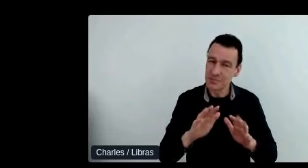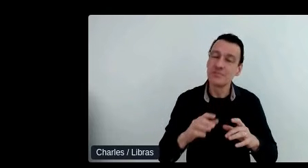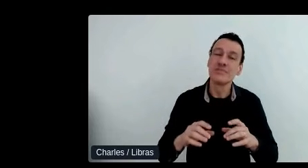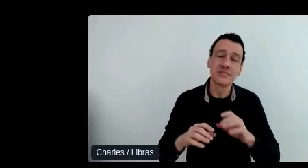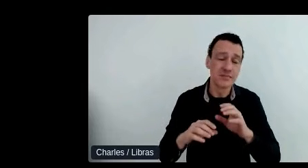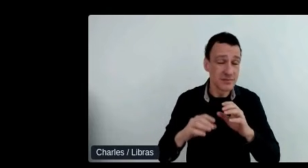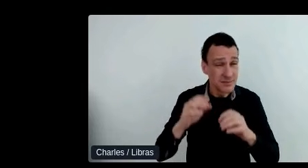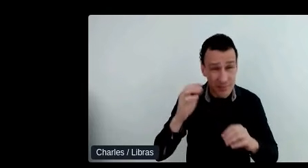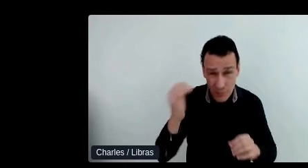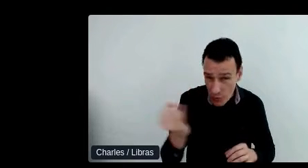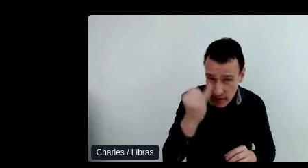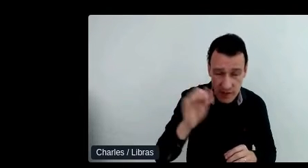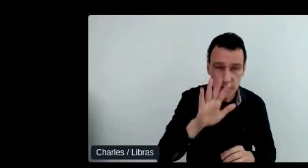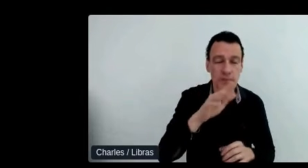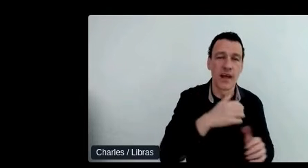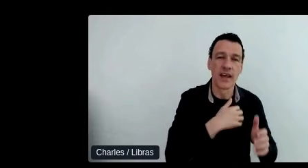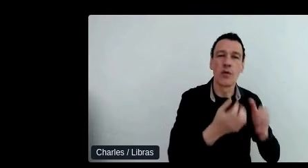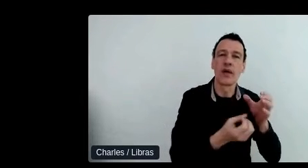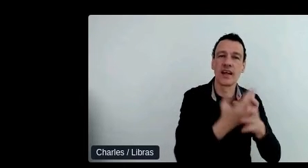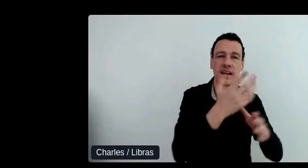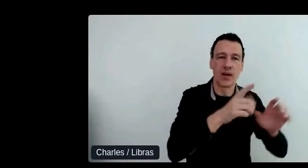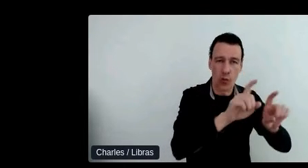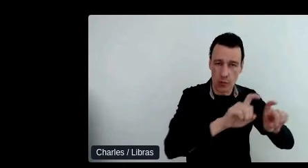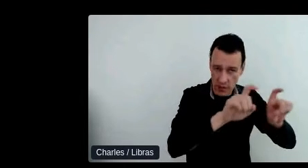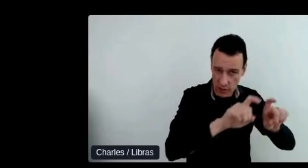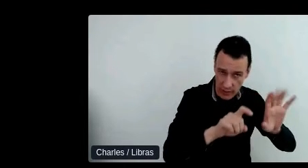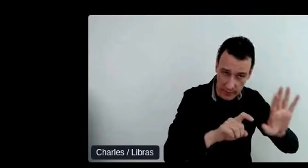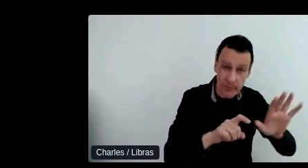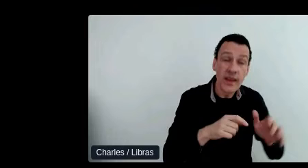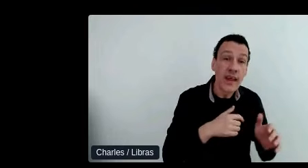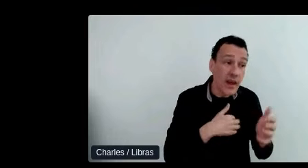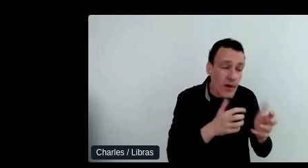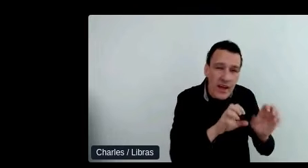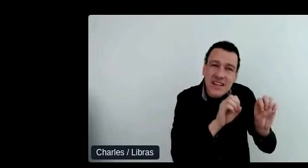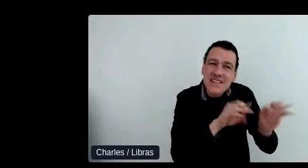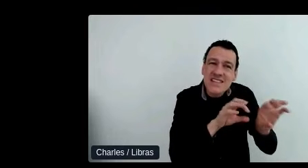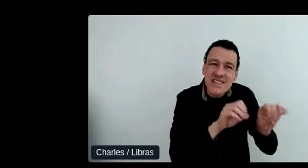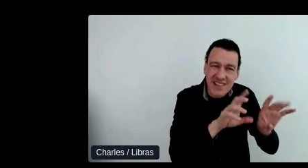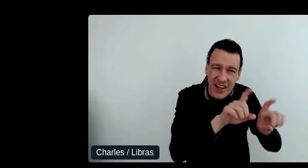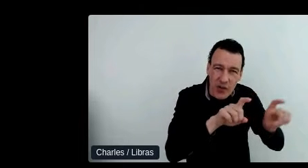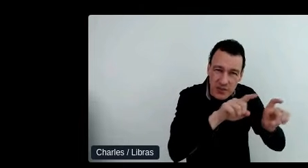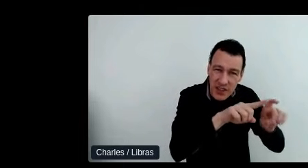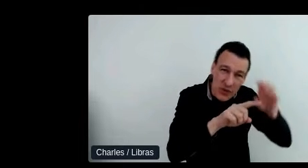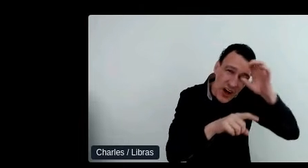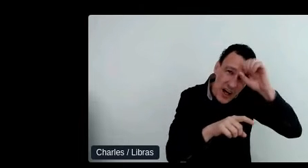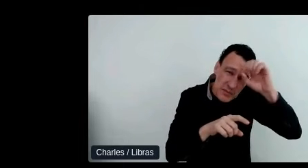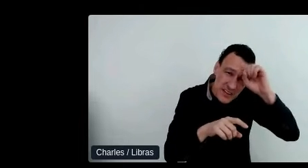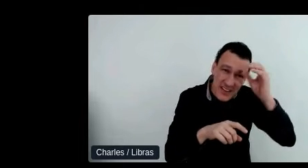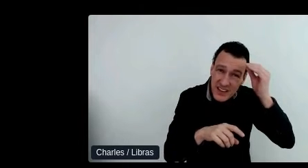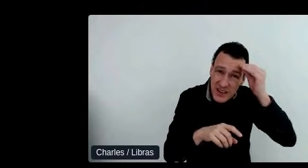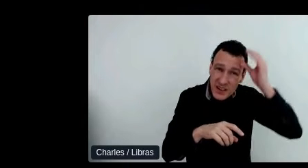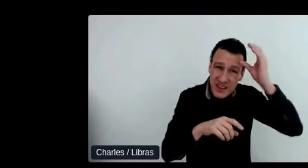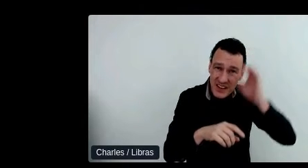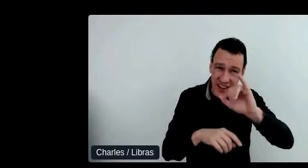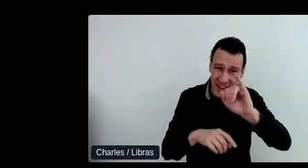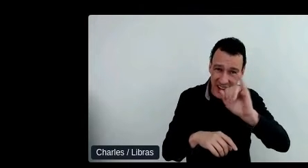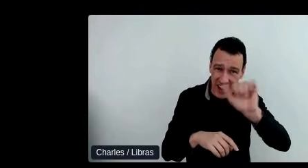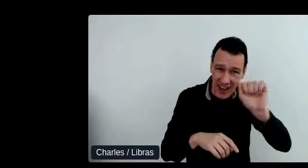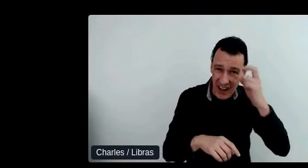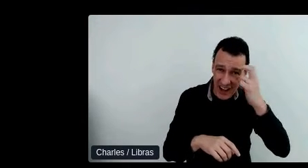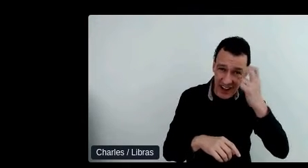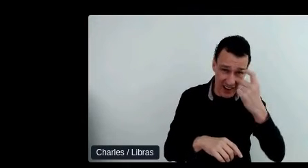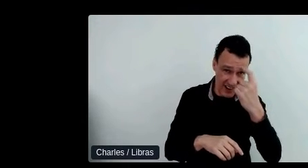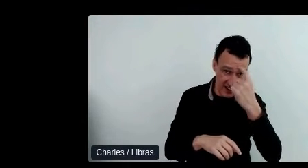para treinar o modelo e verificar a possível falta de abrangência, ou seja, a falta